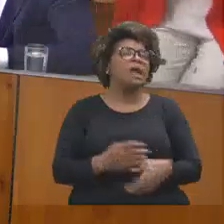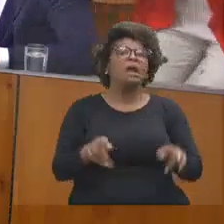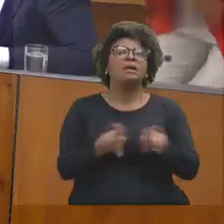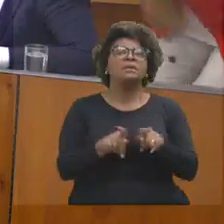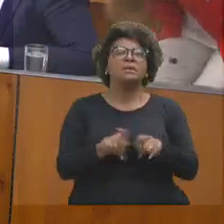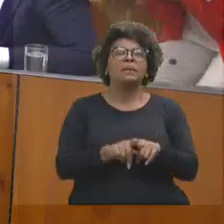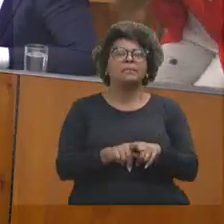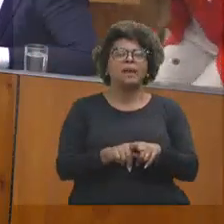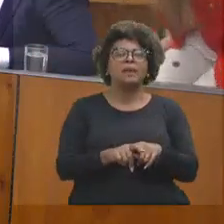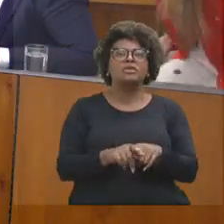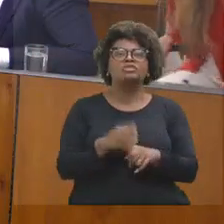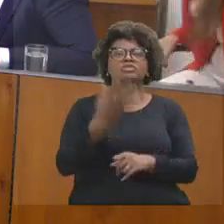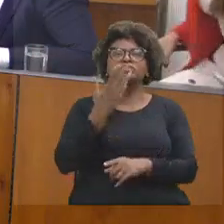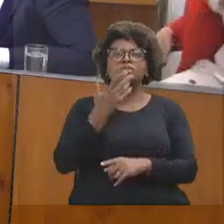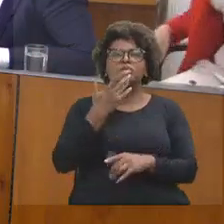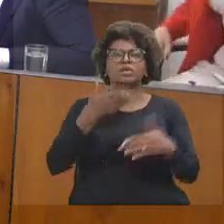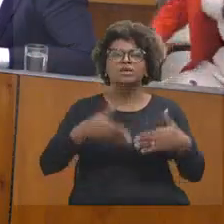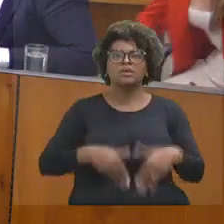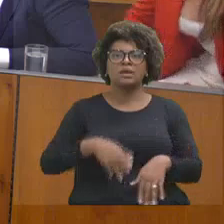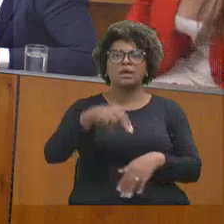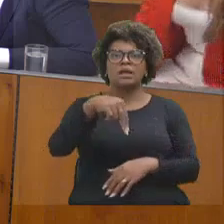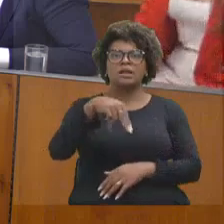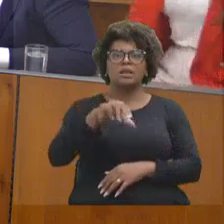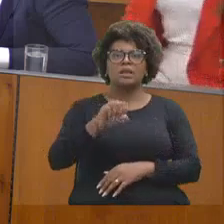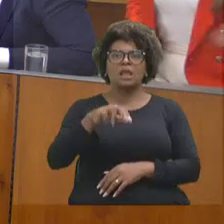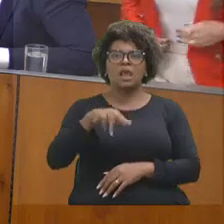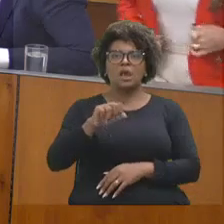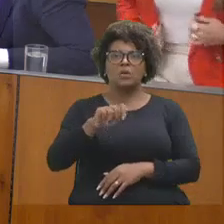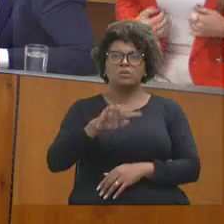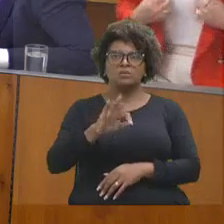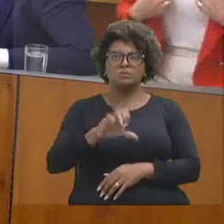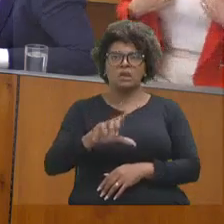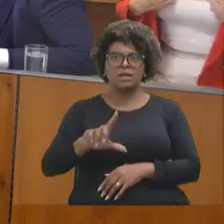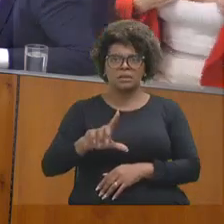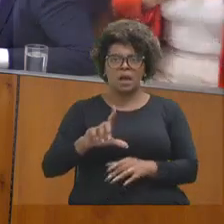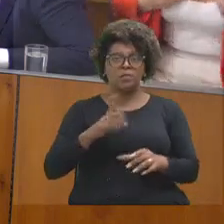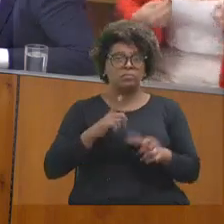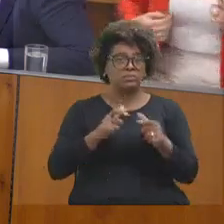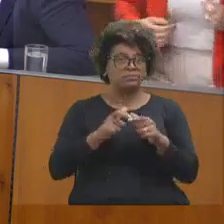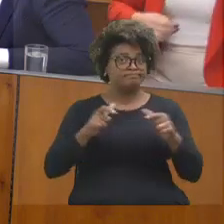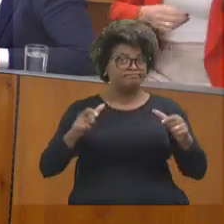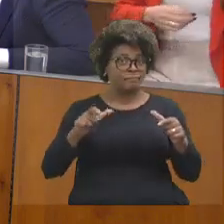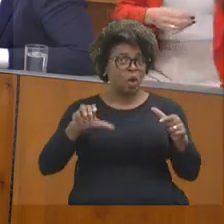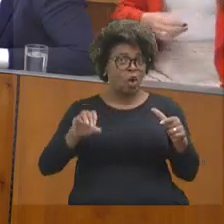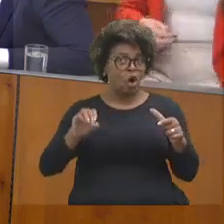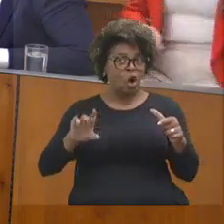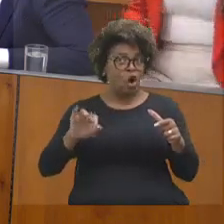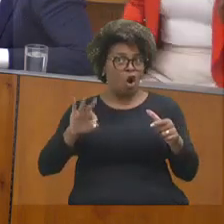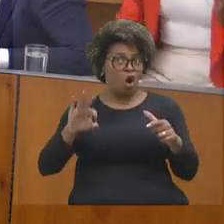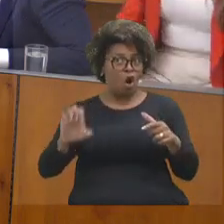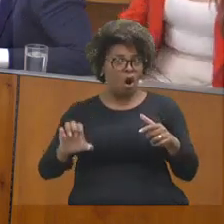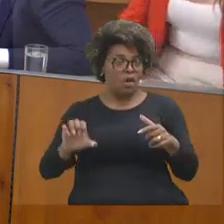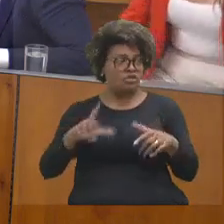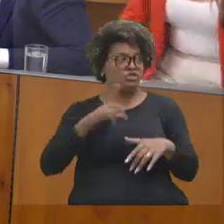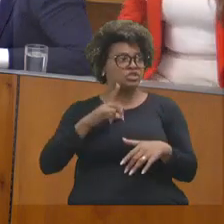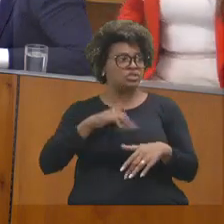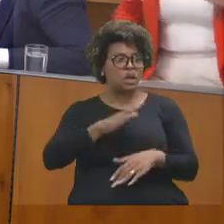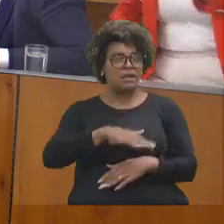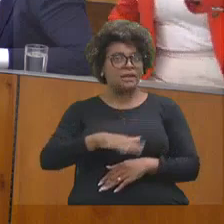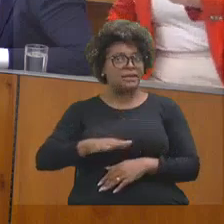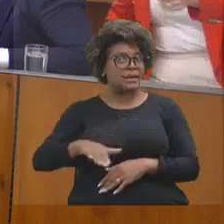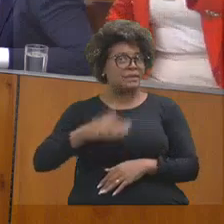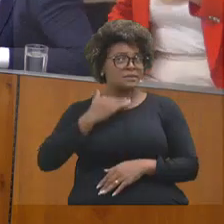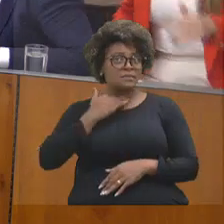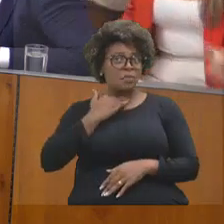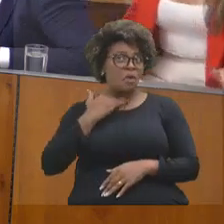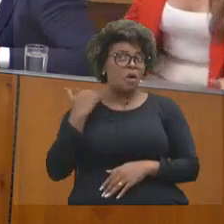outra questão a macrorregião oeste nós estamos Deixando as crianças morrerem nas filas